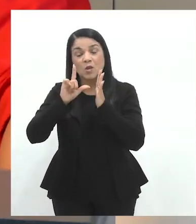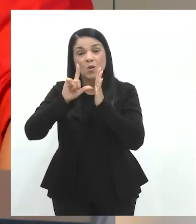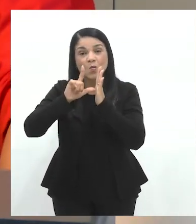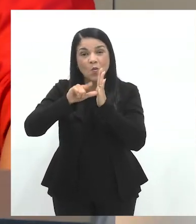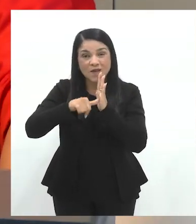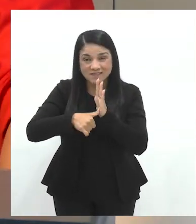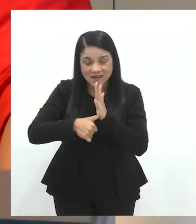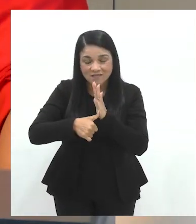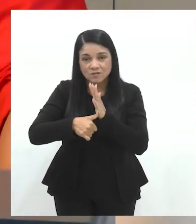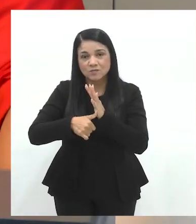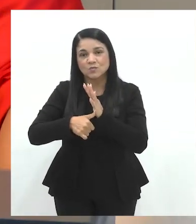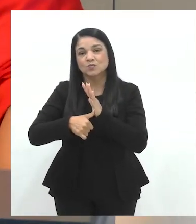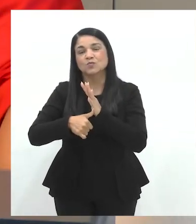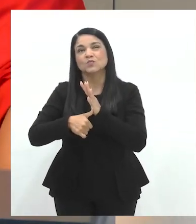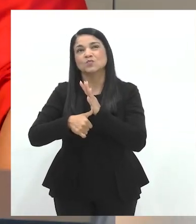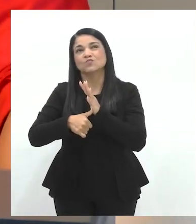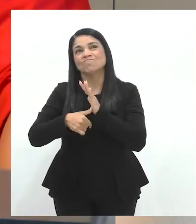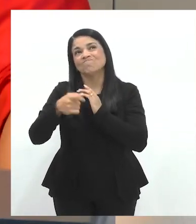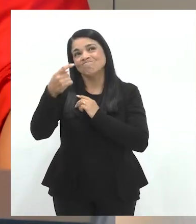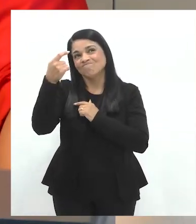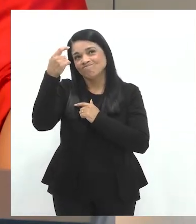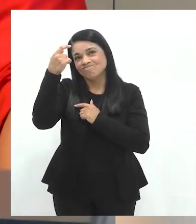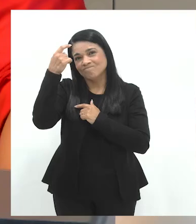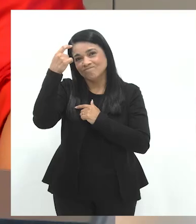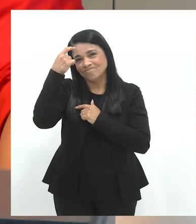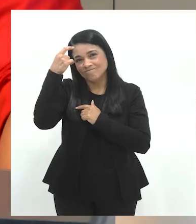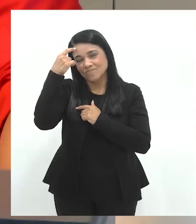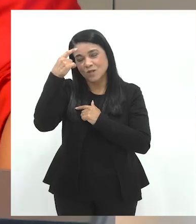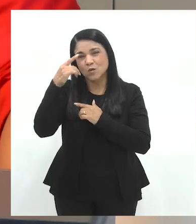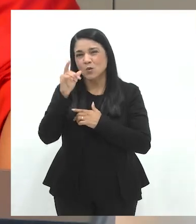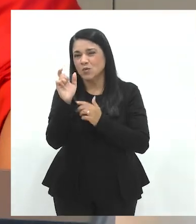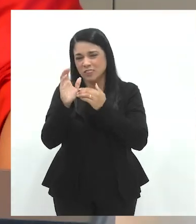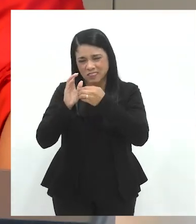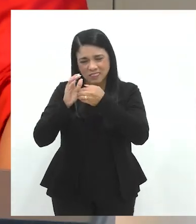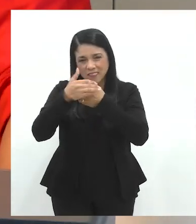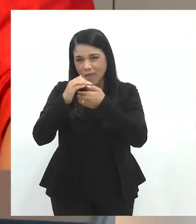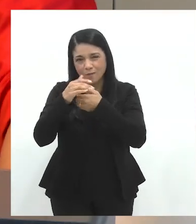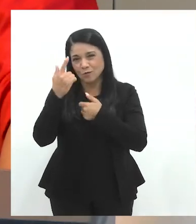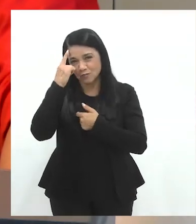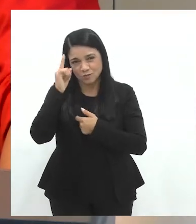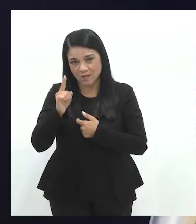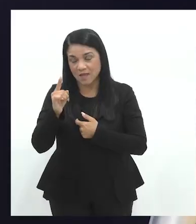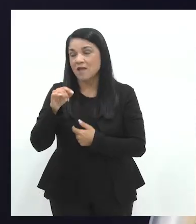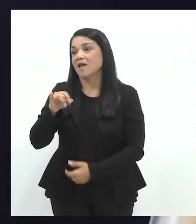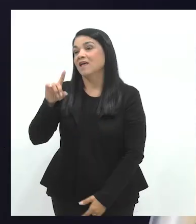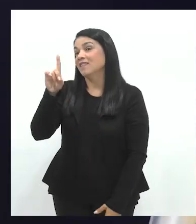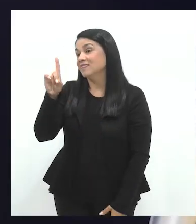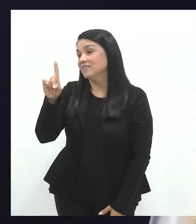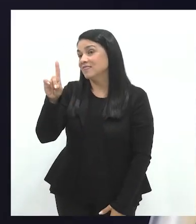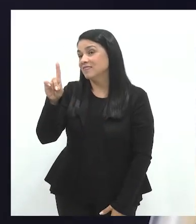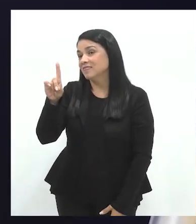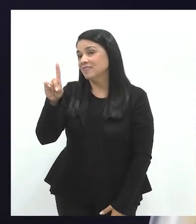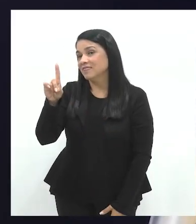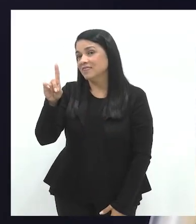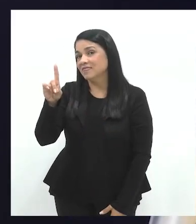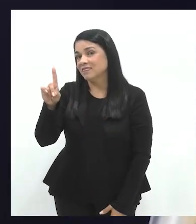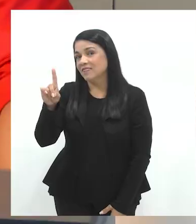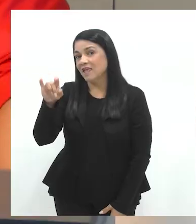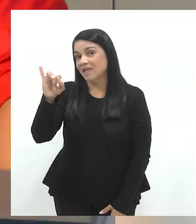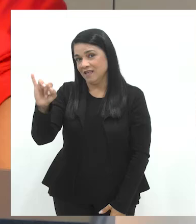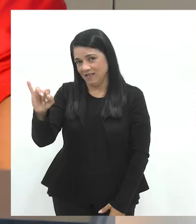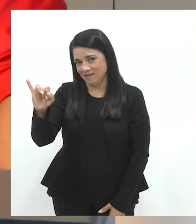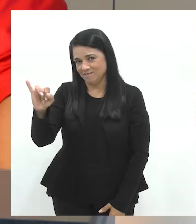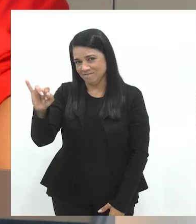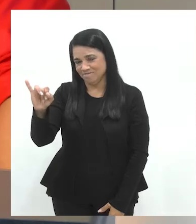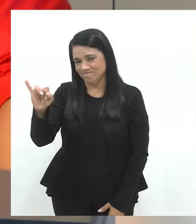com atraso, realmente, com os dois. Eu não sei agora o termo técnico, né? Deficiência intelectual. Exatamente. Ele